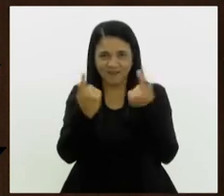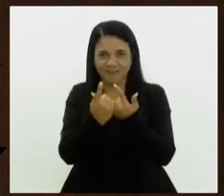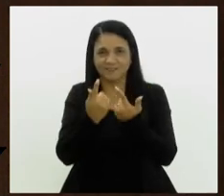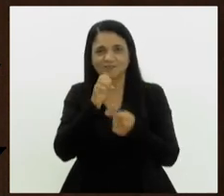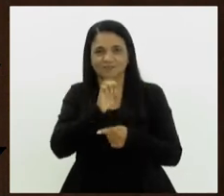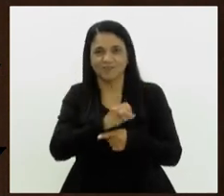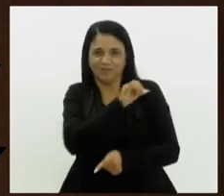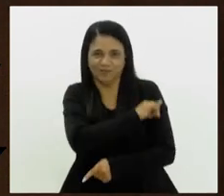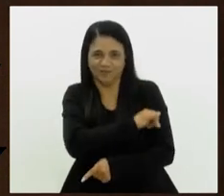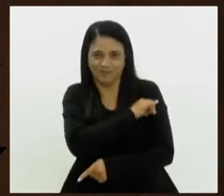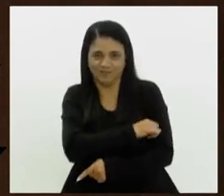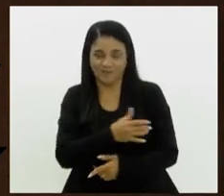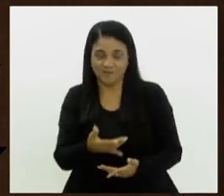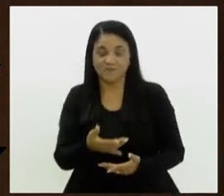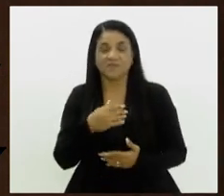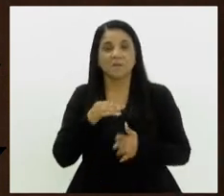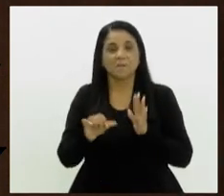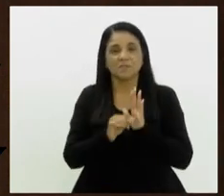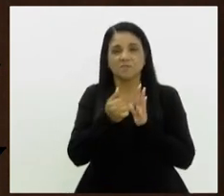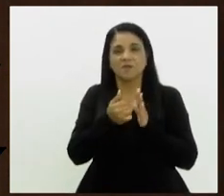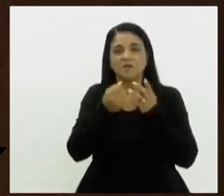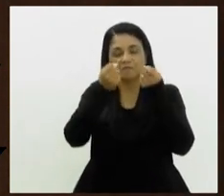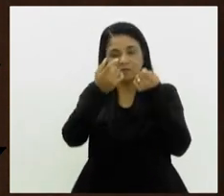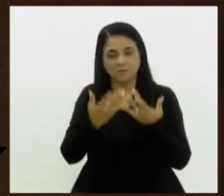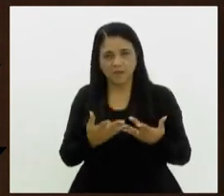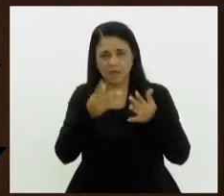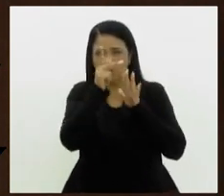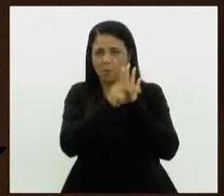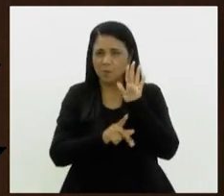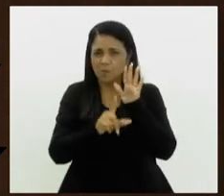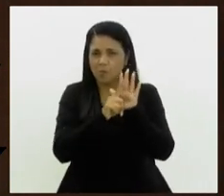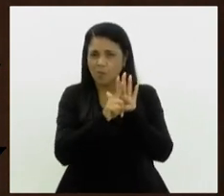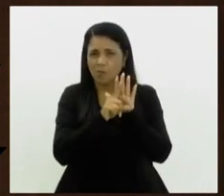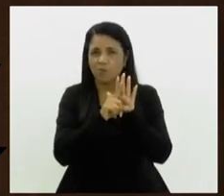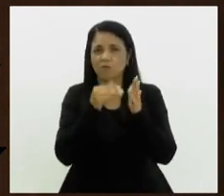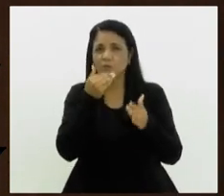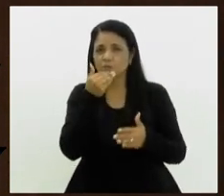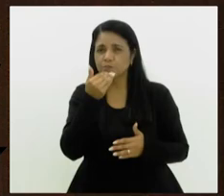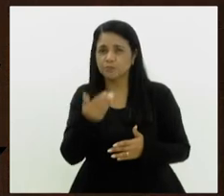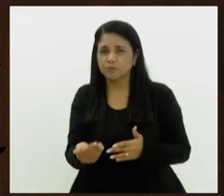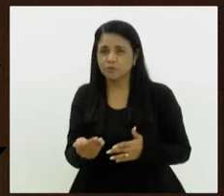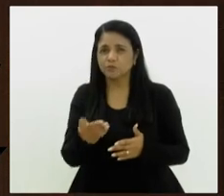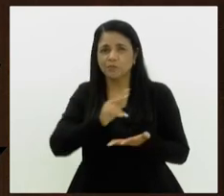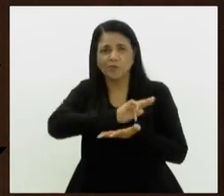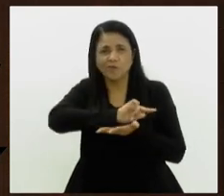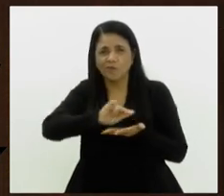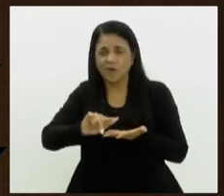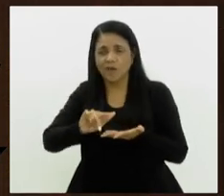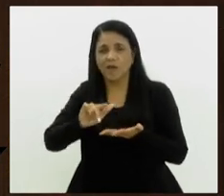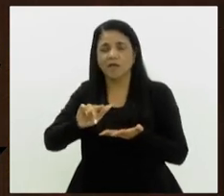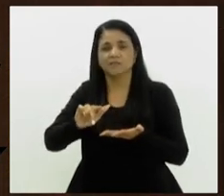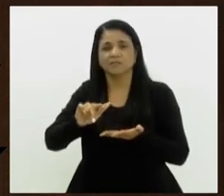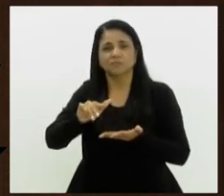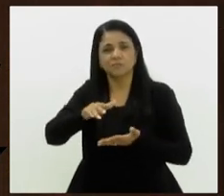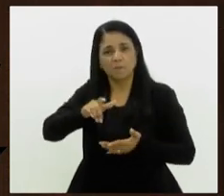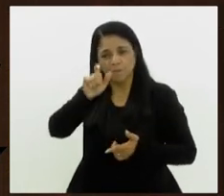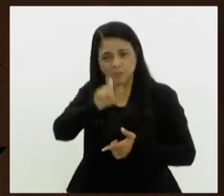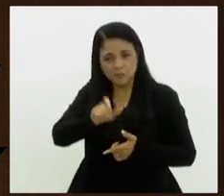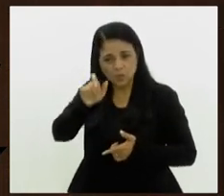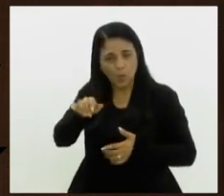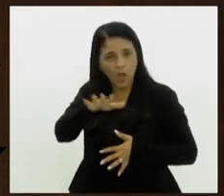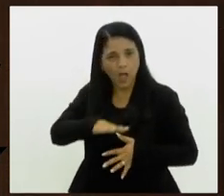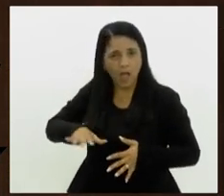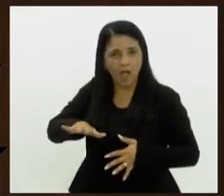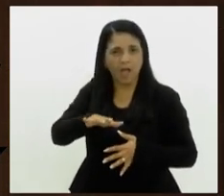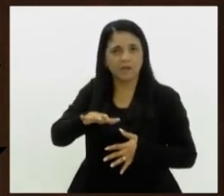queria, em primeiro lugar, dizer que esse projeto foi solicitado por vários militantes da área,